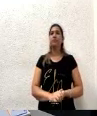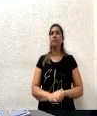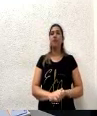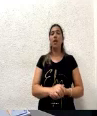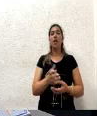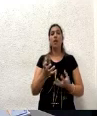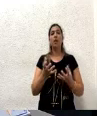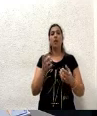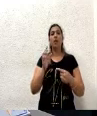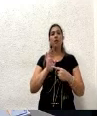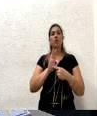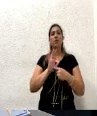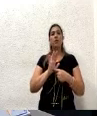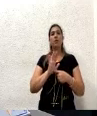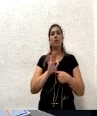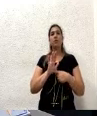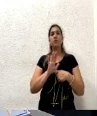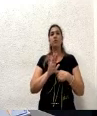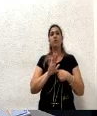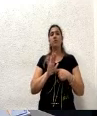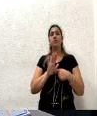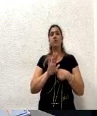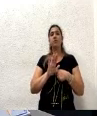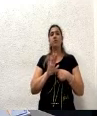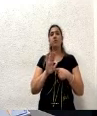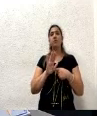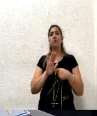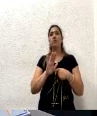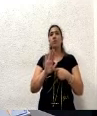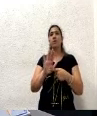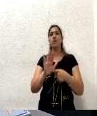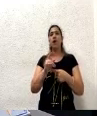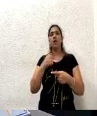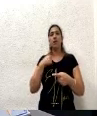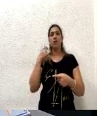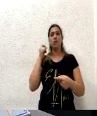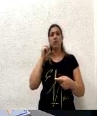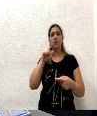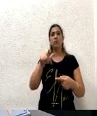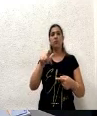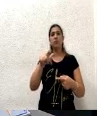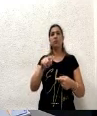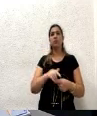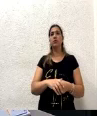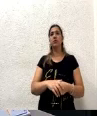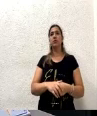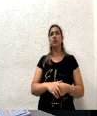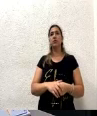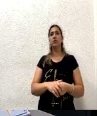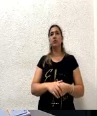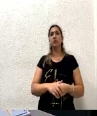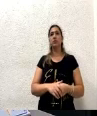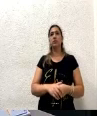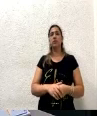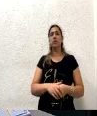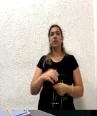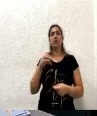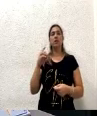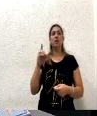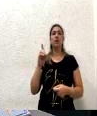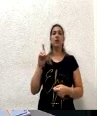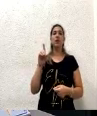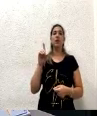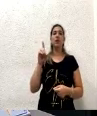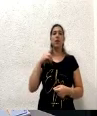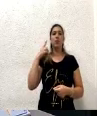Eu queria mencionar uma conquista através do deputado estadual do Cidadania,